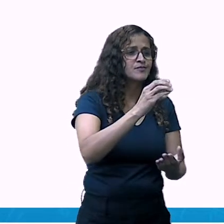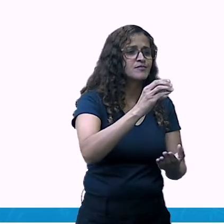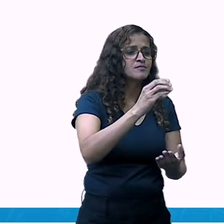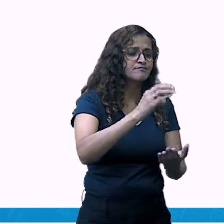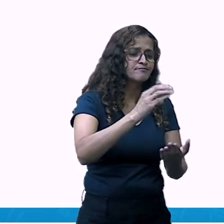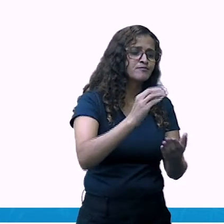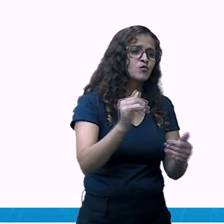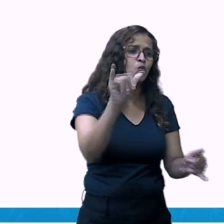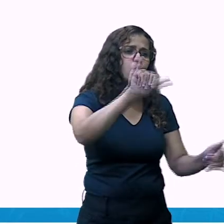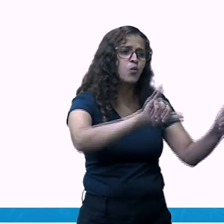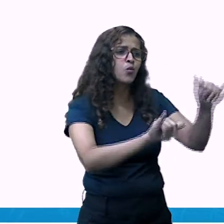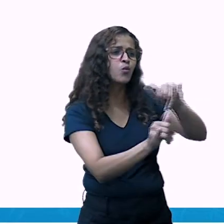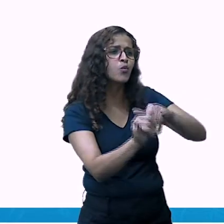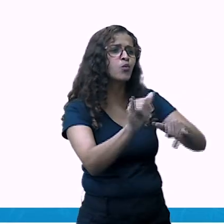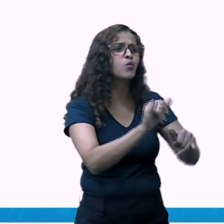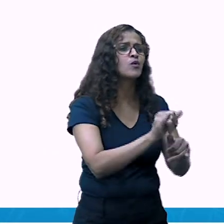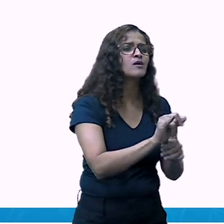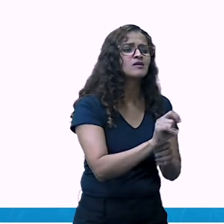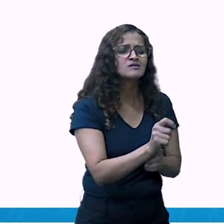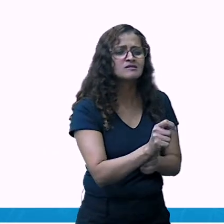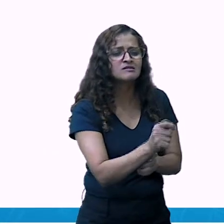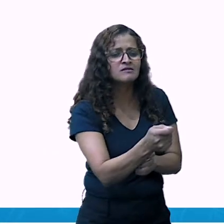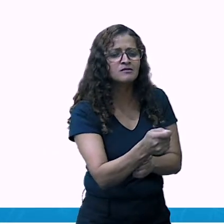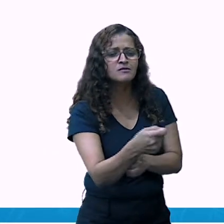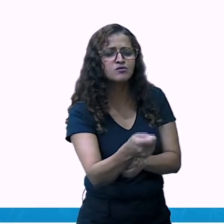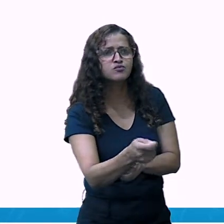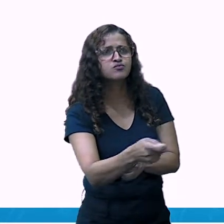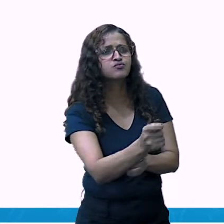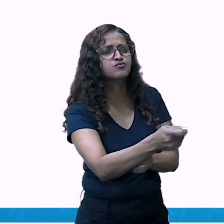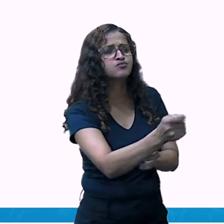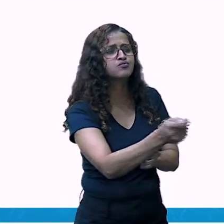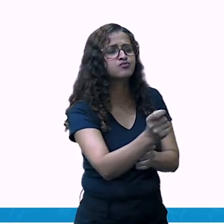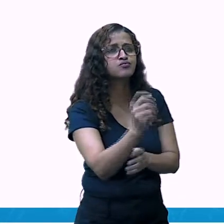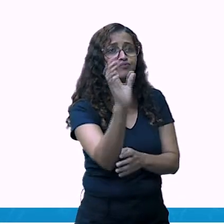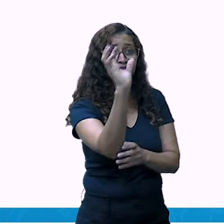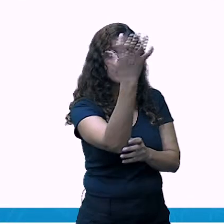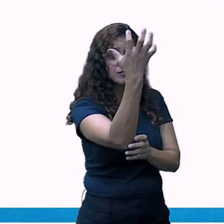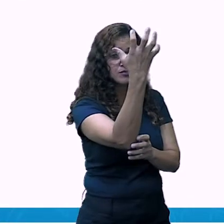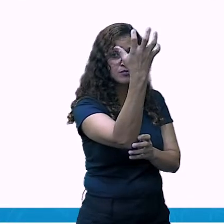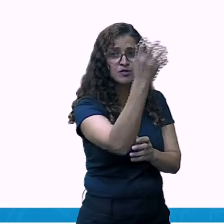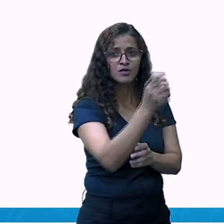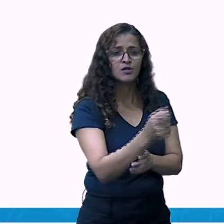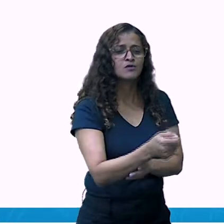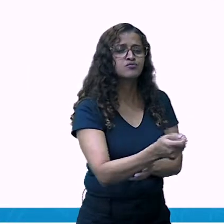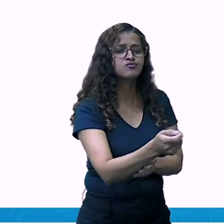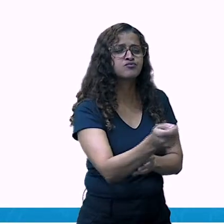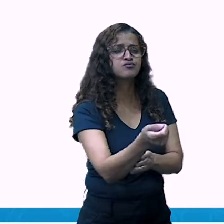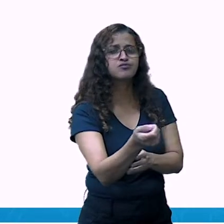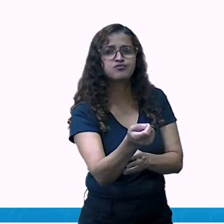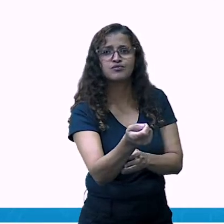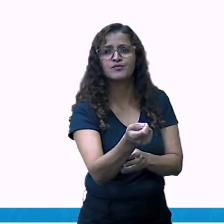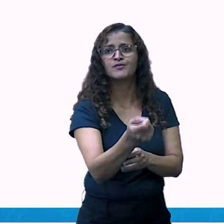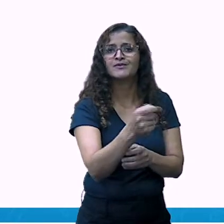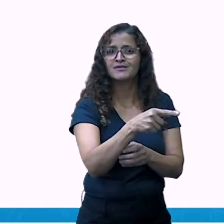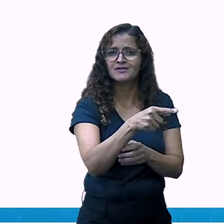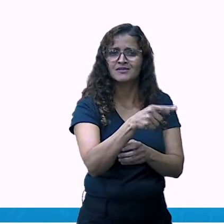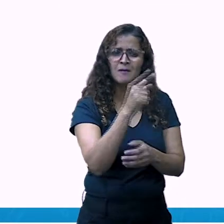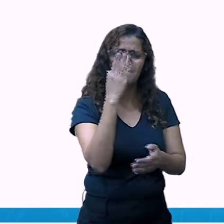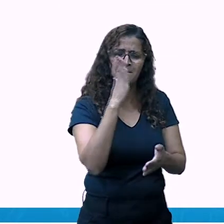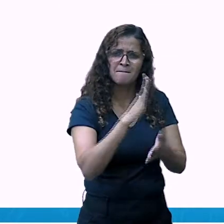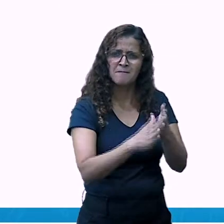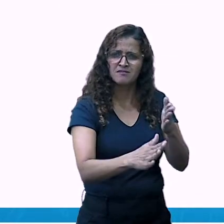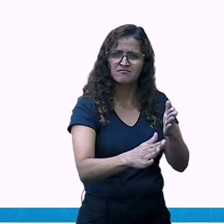estar matando essas pragas. Na indústria de combustíveis, são utilizados